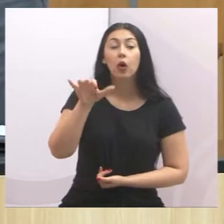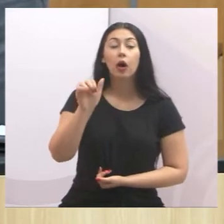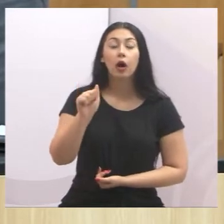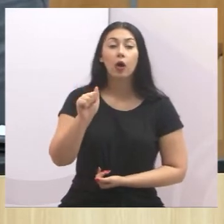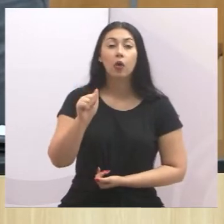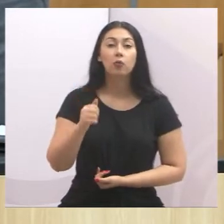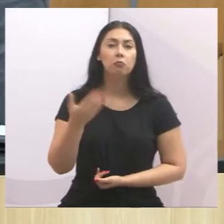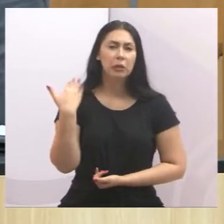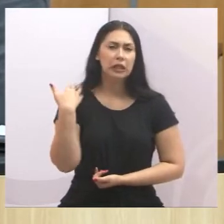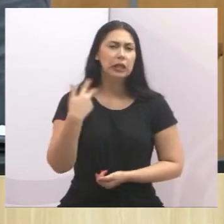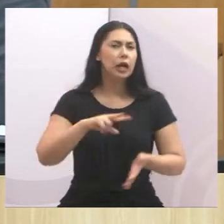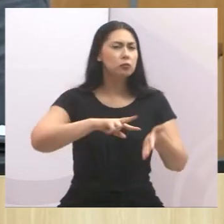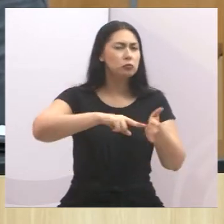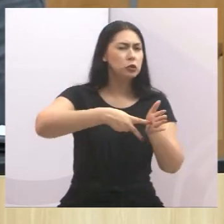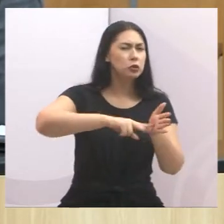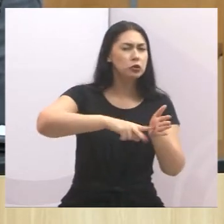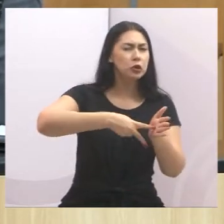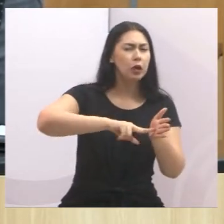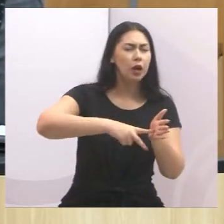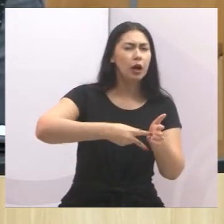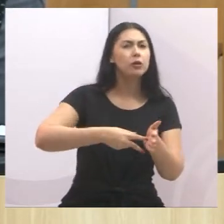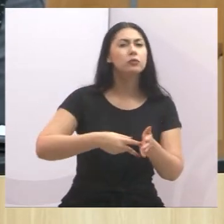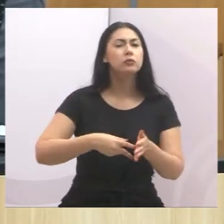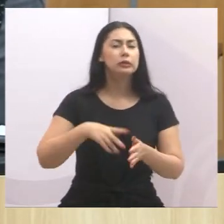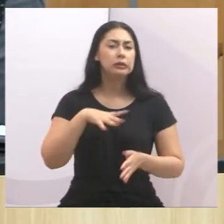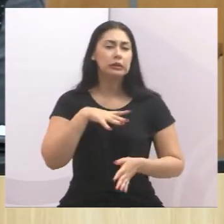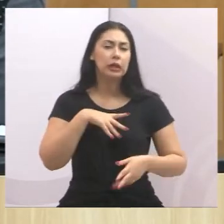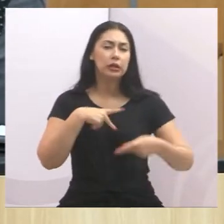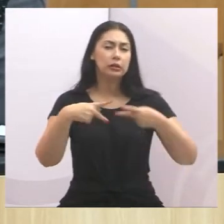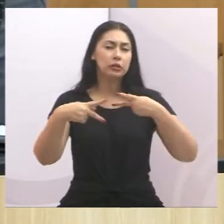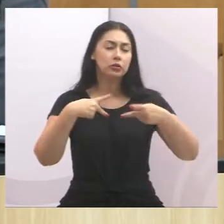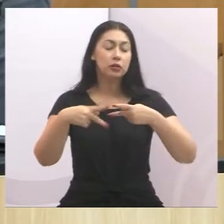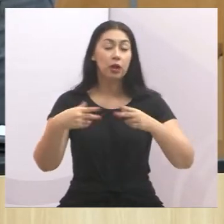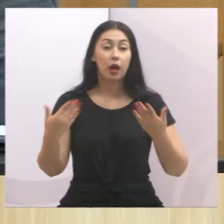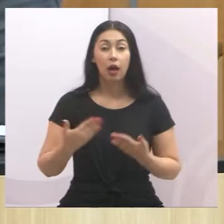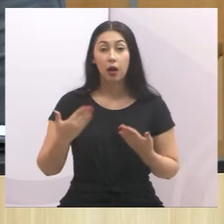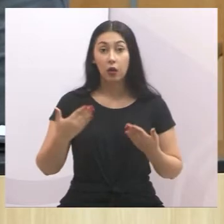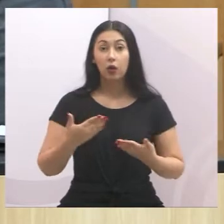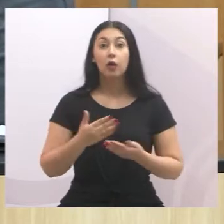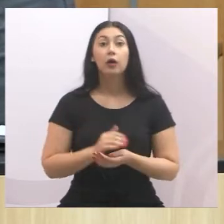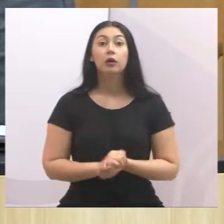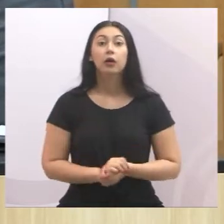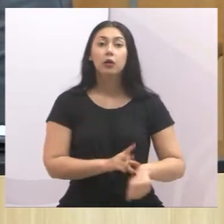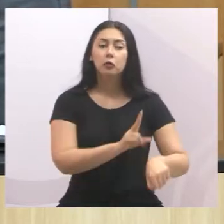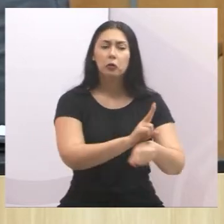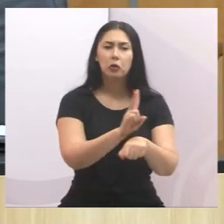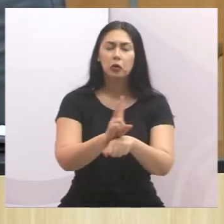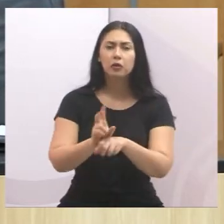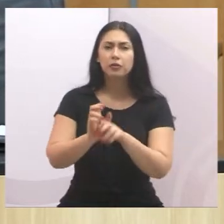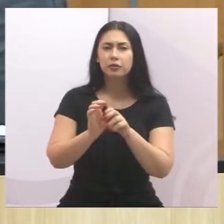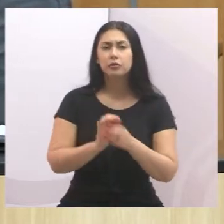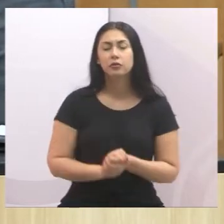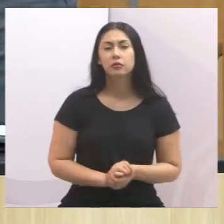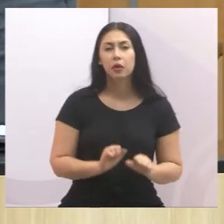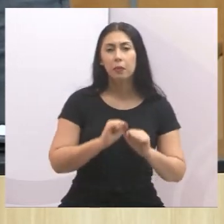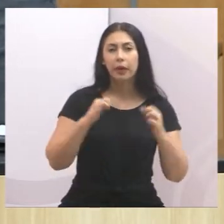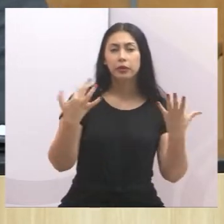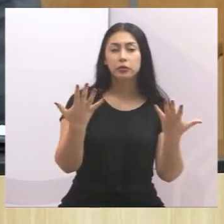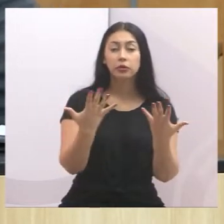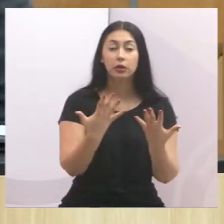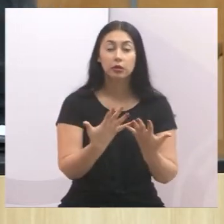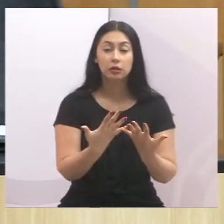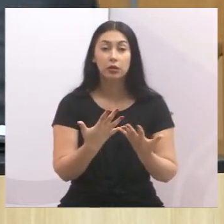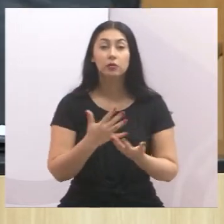do Sindicato dos Metalúrgicos de São José dos Campos e atual dirigente da Associação Democrática dos Aposentados do Vale do